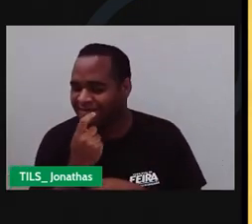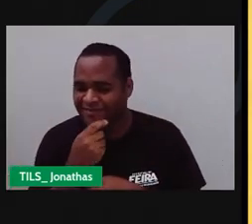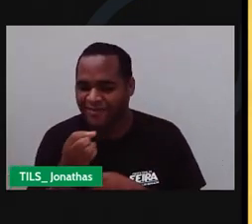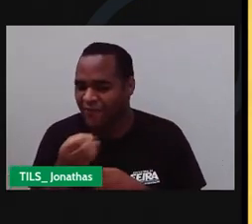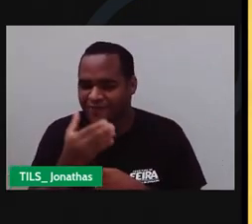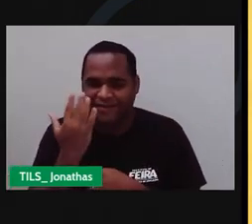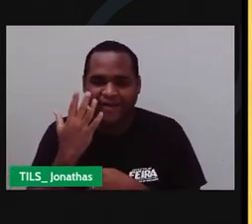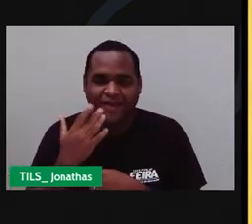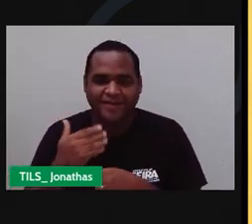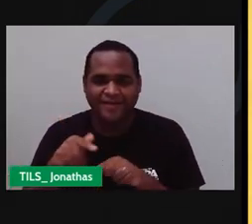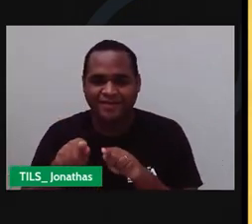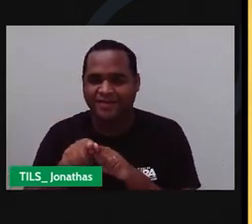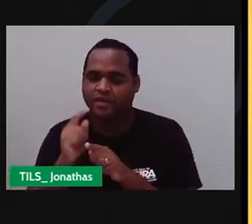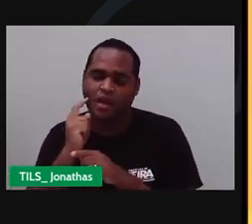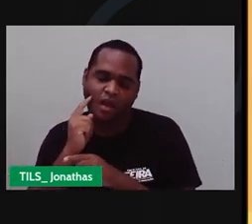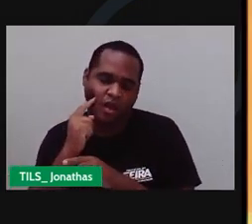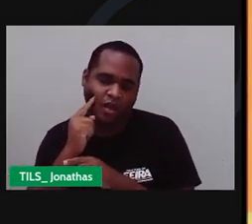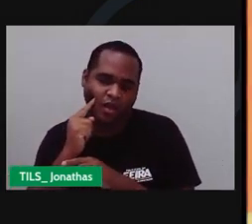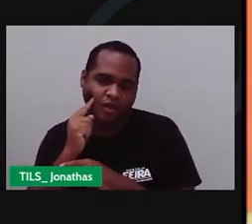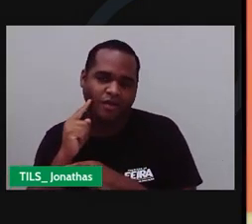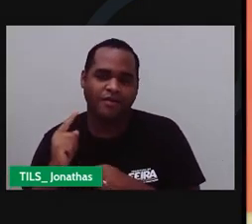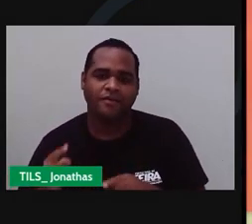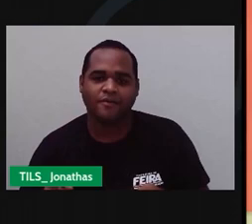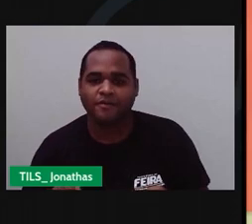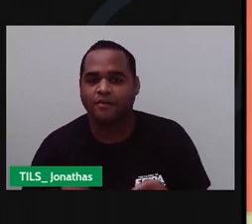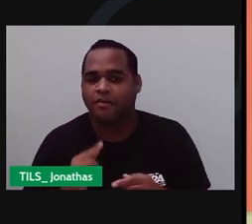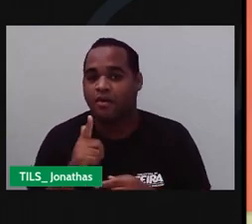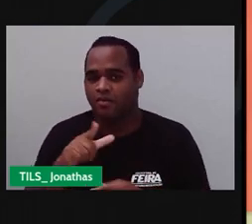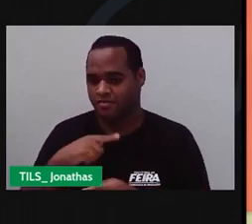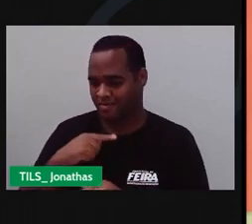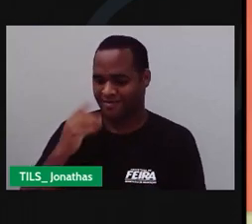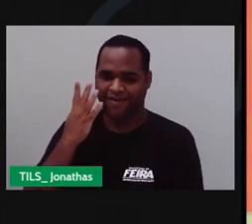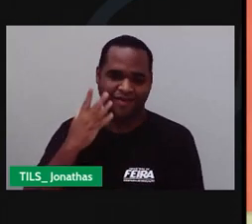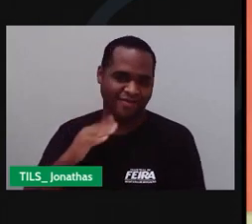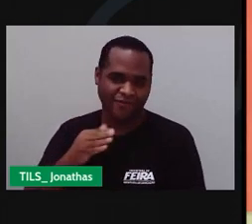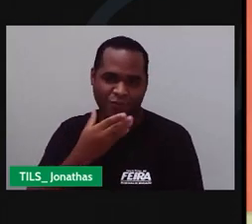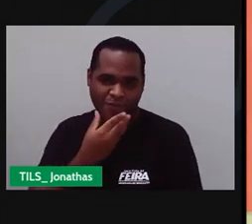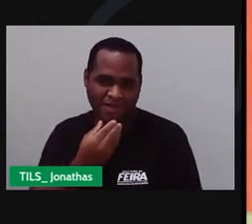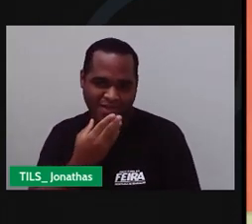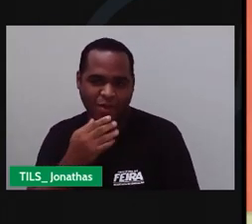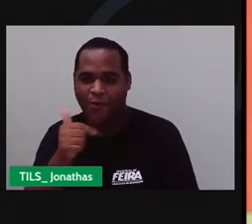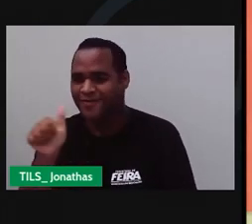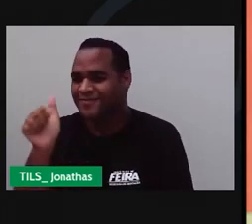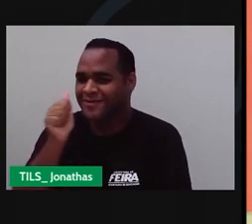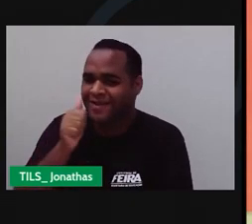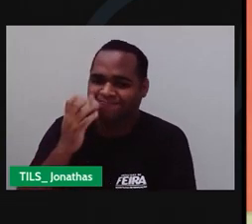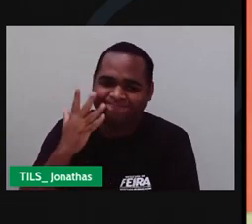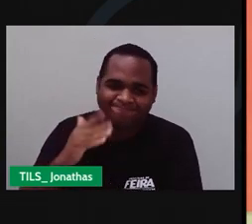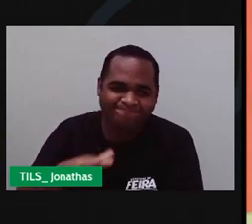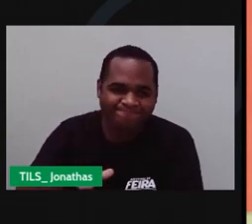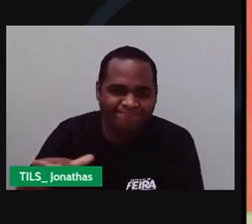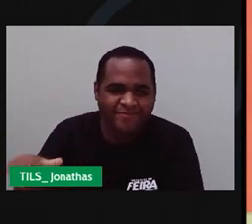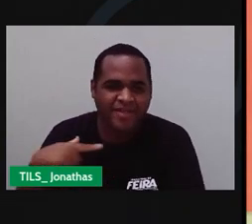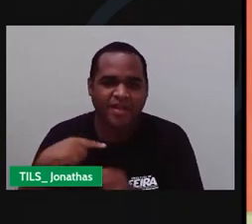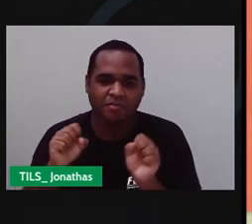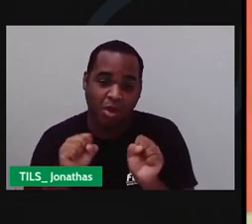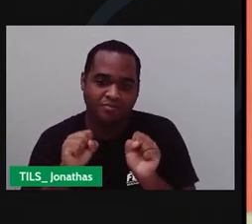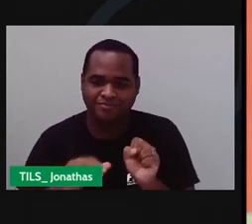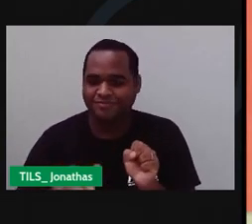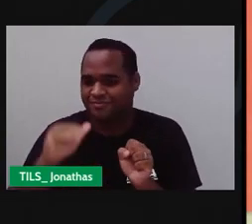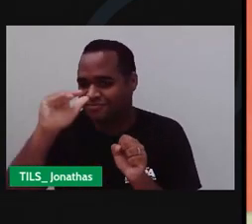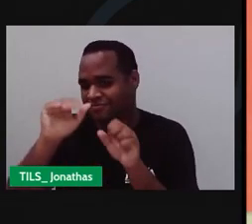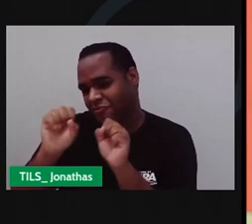Dente de siso Um é menino Outro é menina Pode ser grande